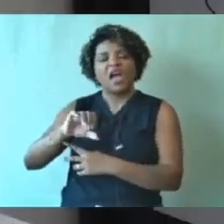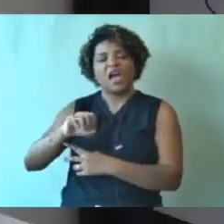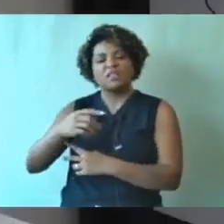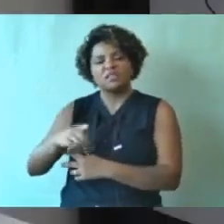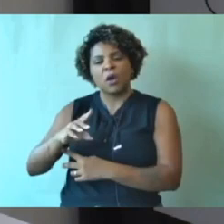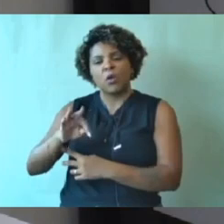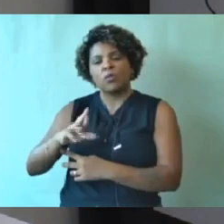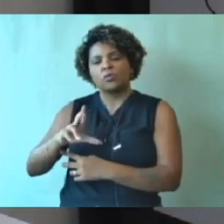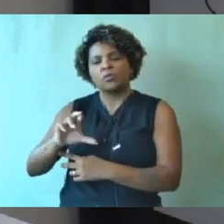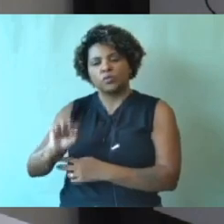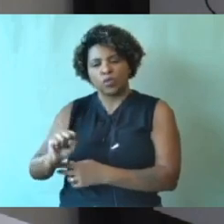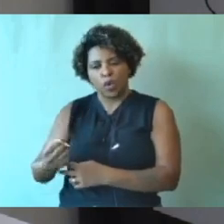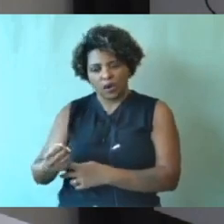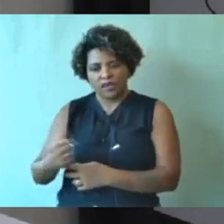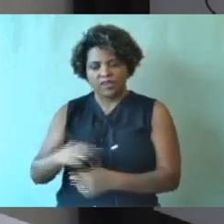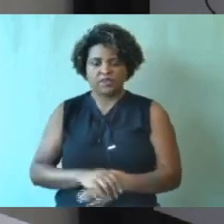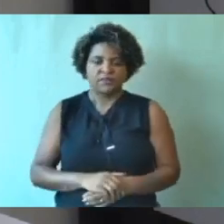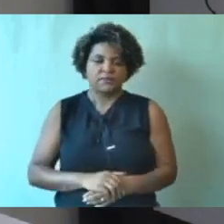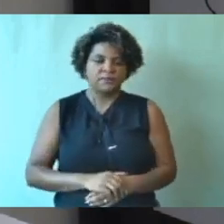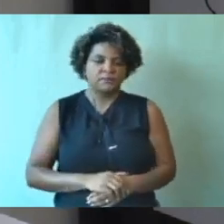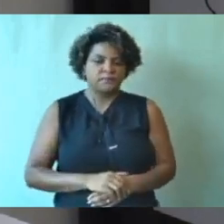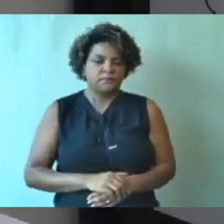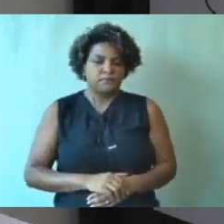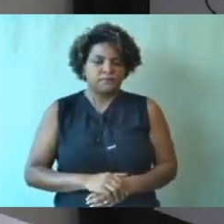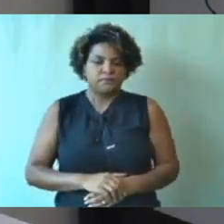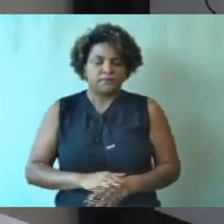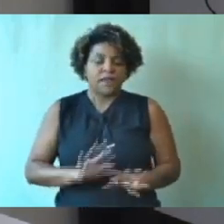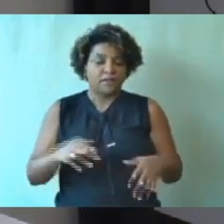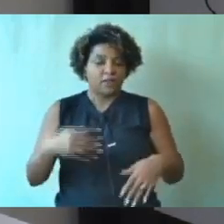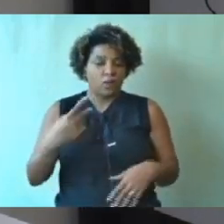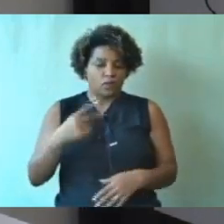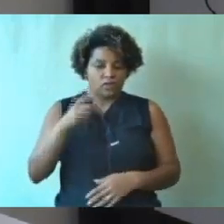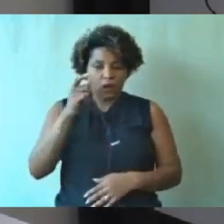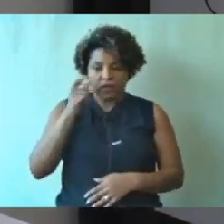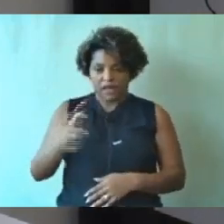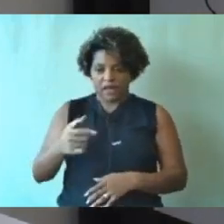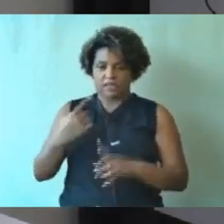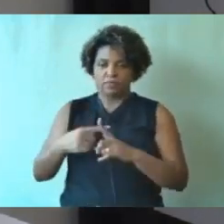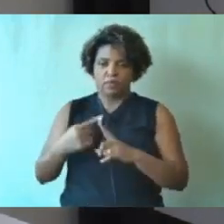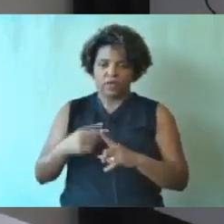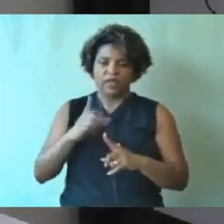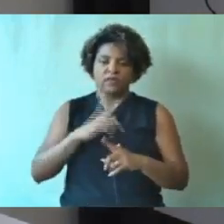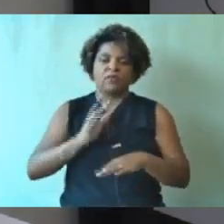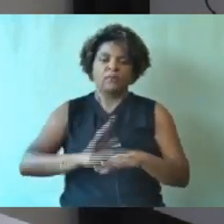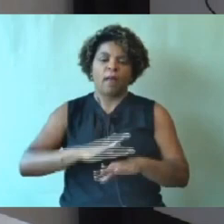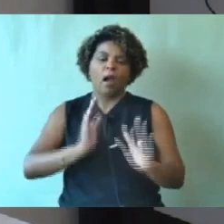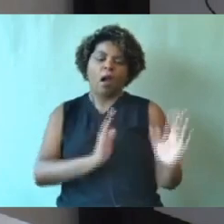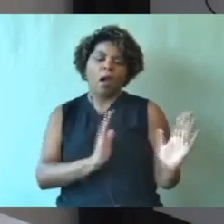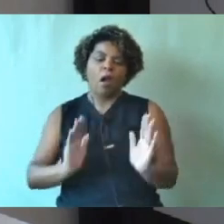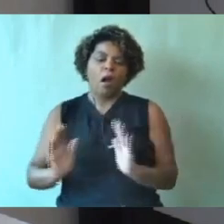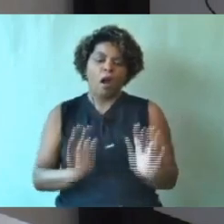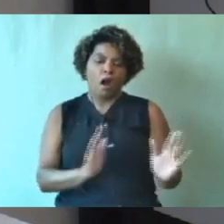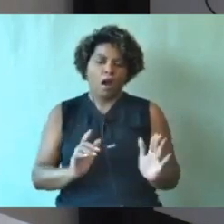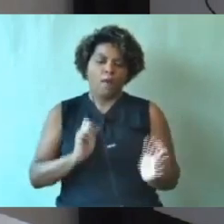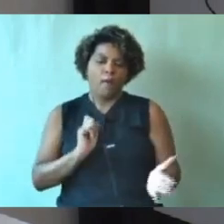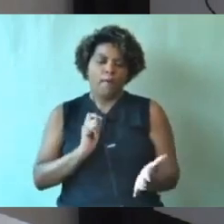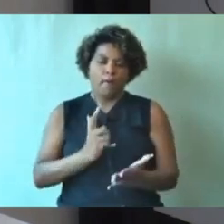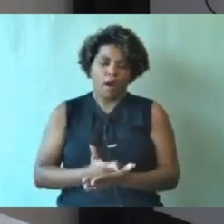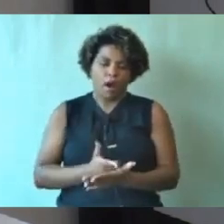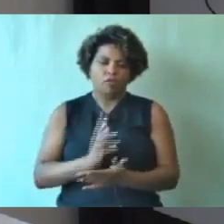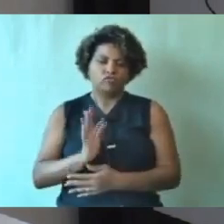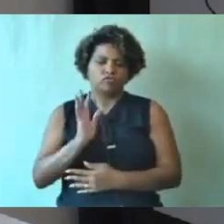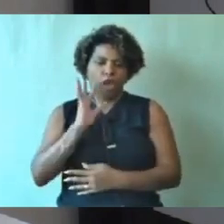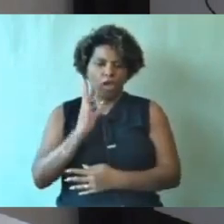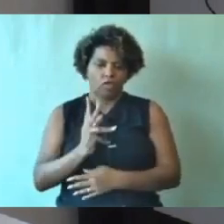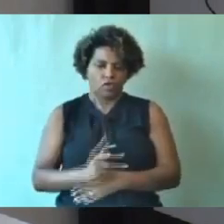perfil do seu pagamento, da dívida que o senhor tinha, e já resolveu o problema, basicamente, com